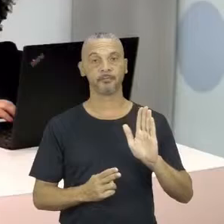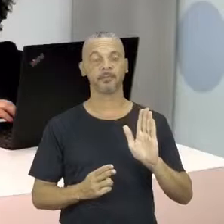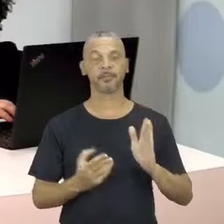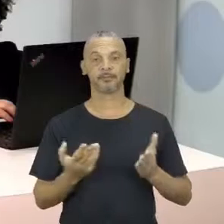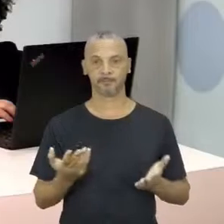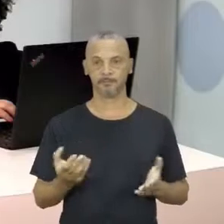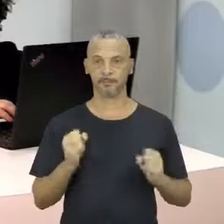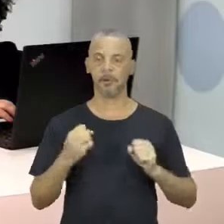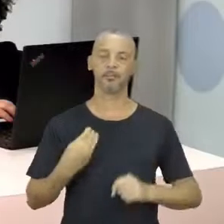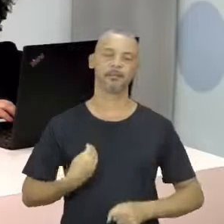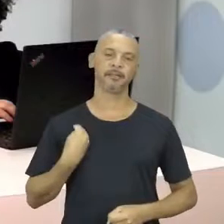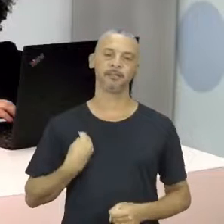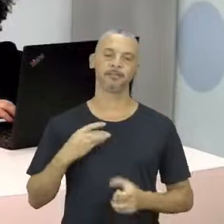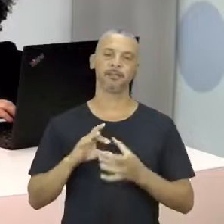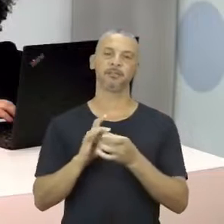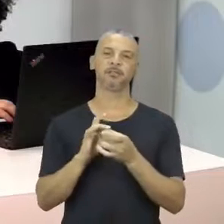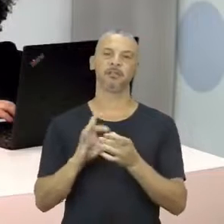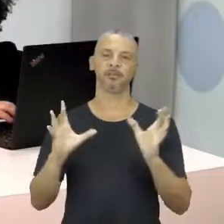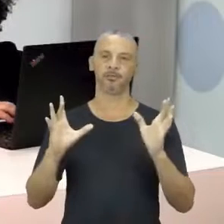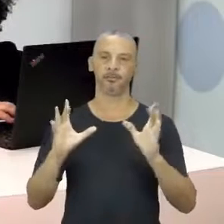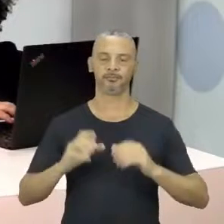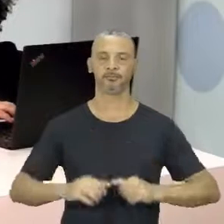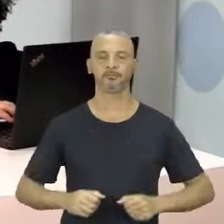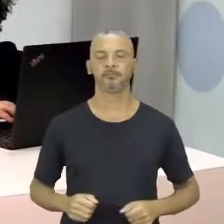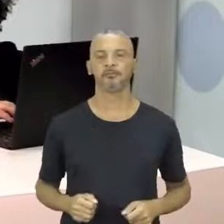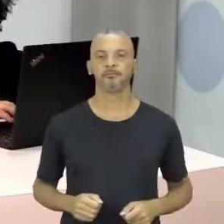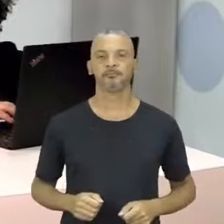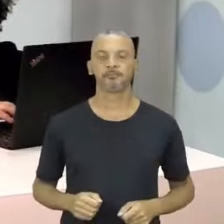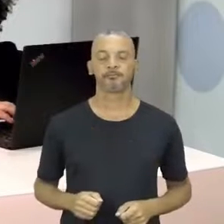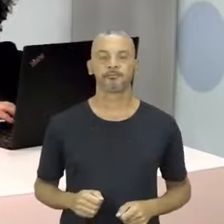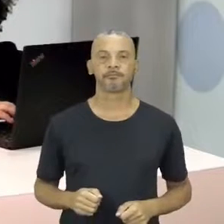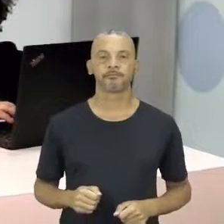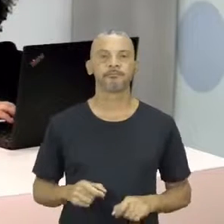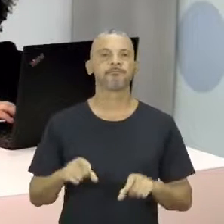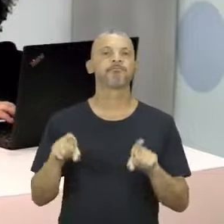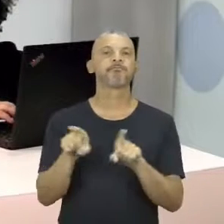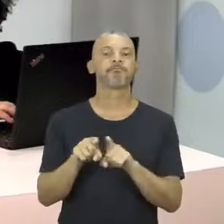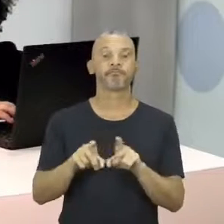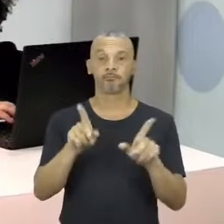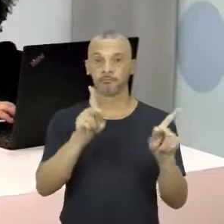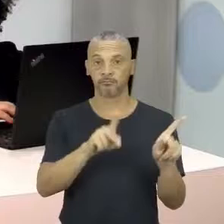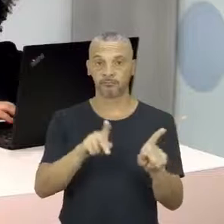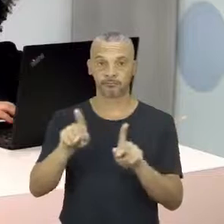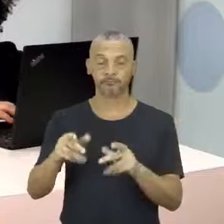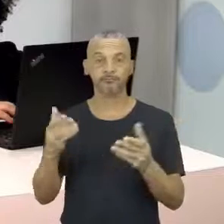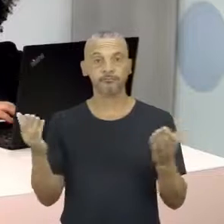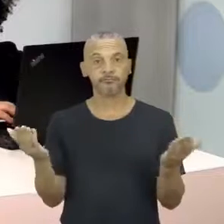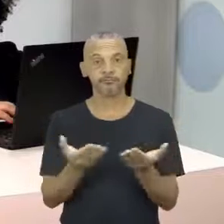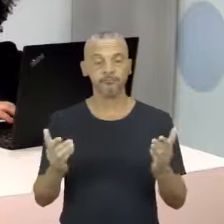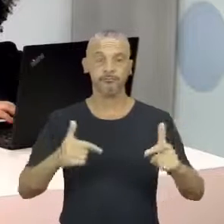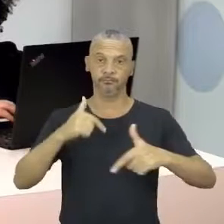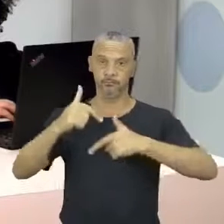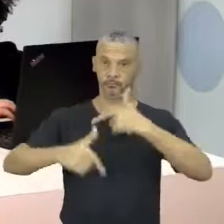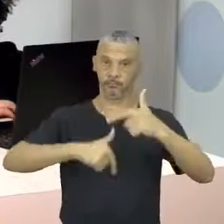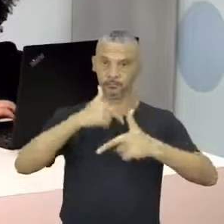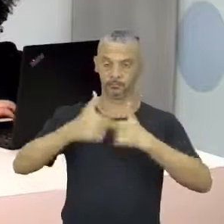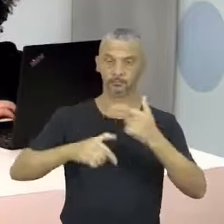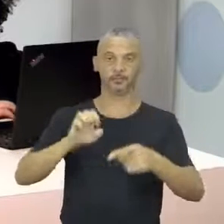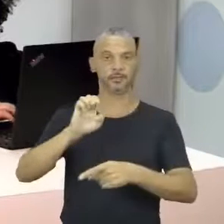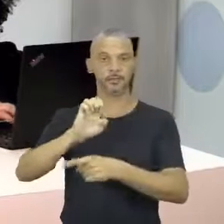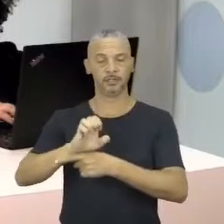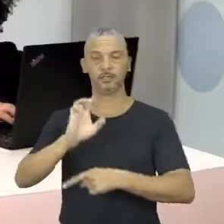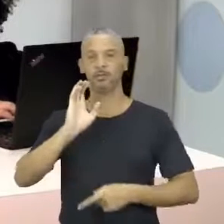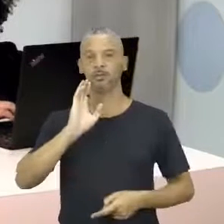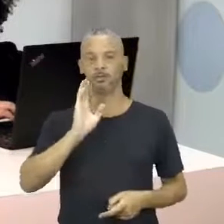pode participar sim, pode participar. E aí, voltando para os docentes que hoje atuam na nossa rede, que são os docentes